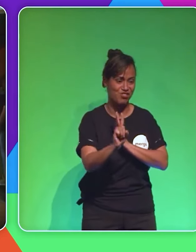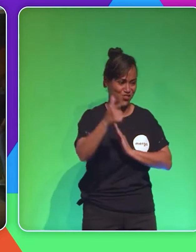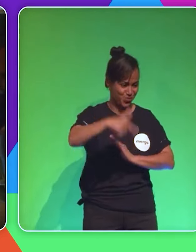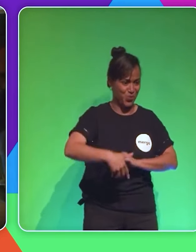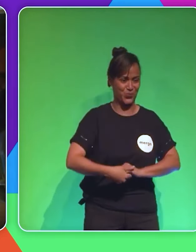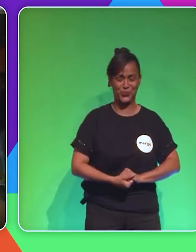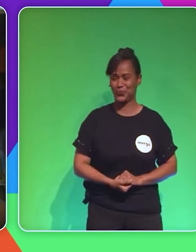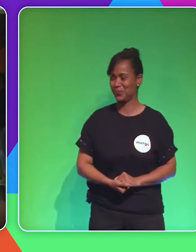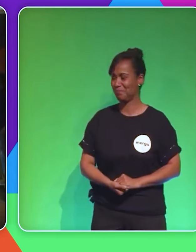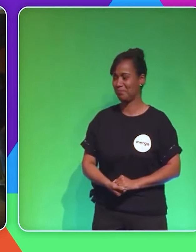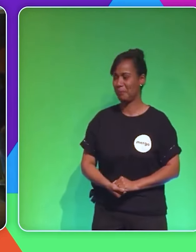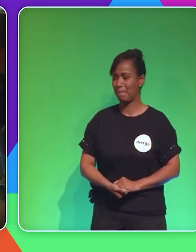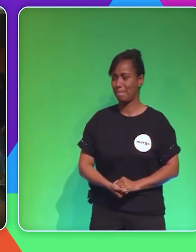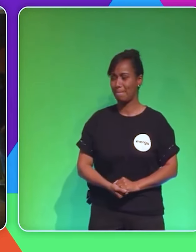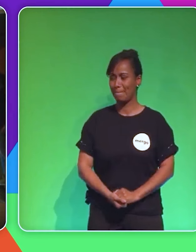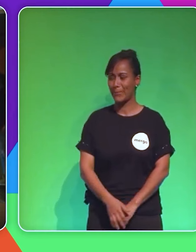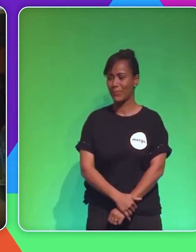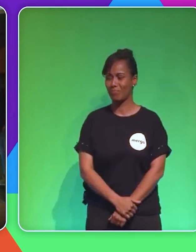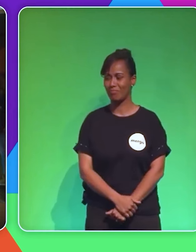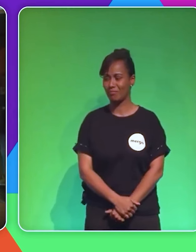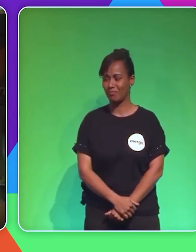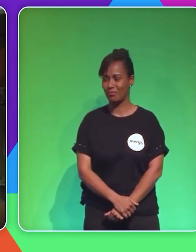aí consegui